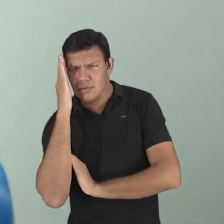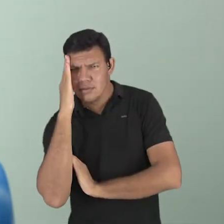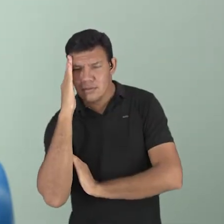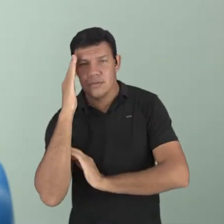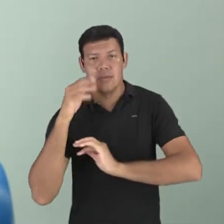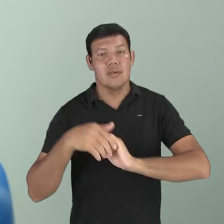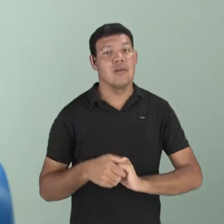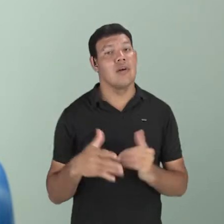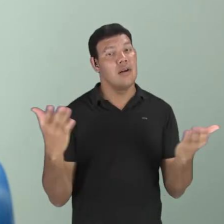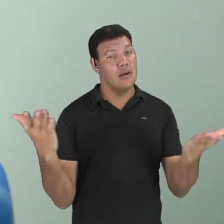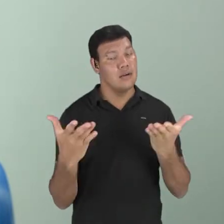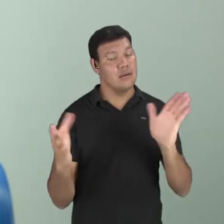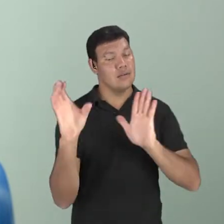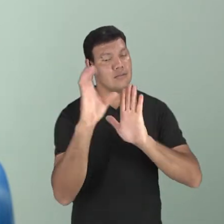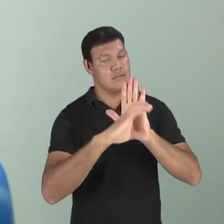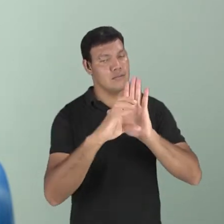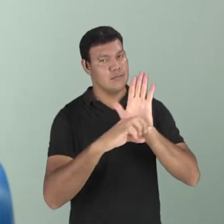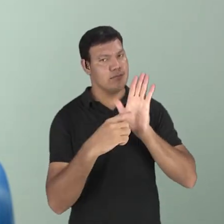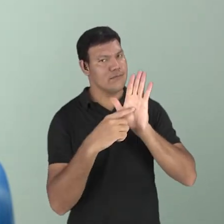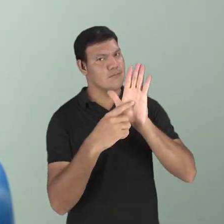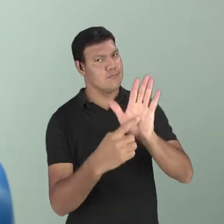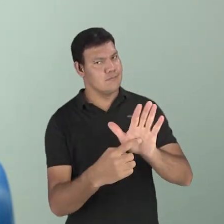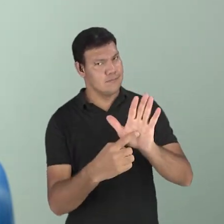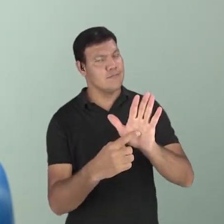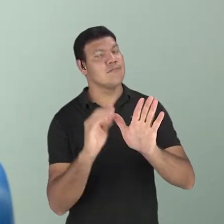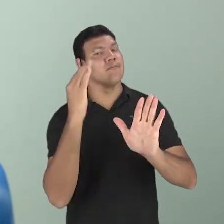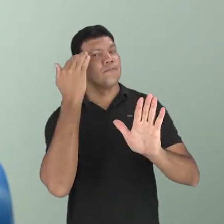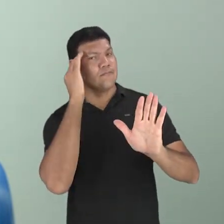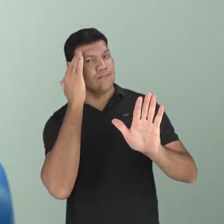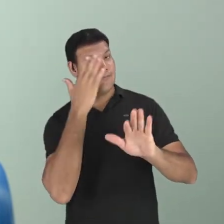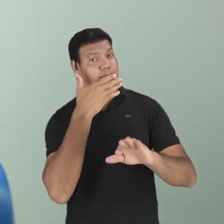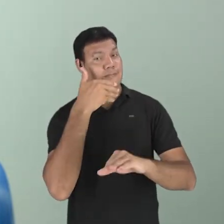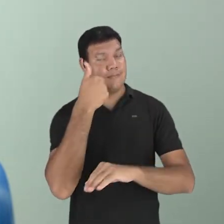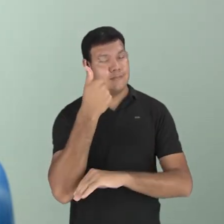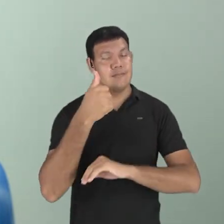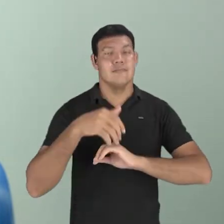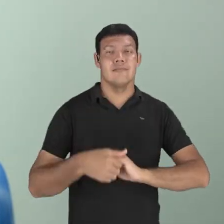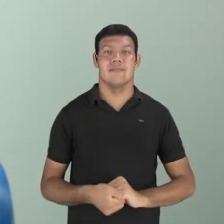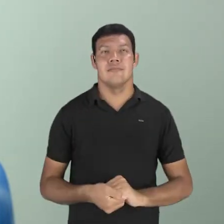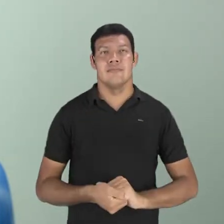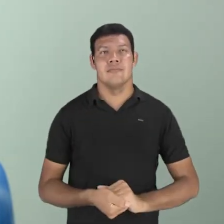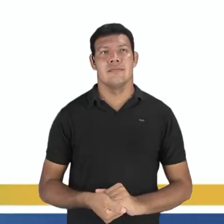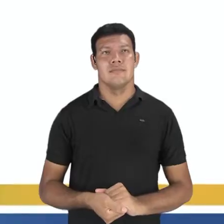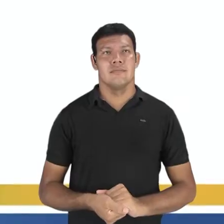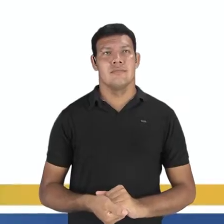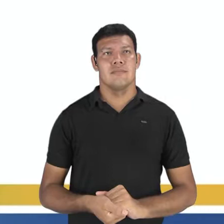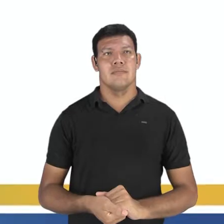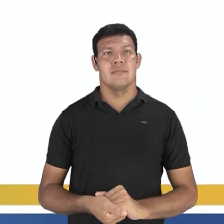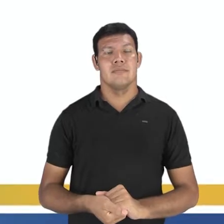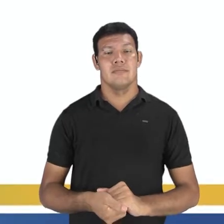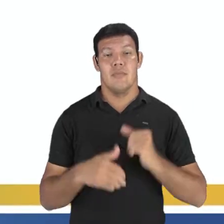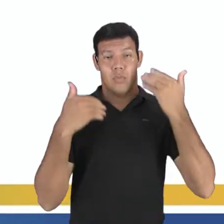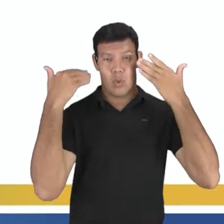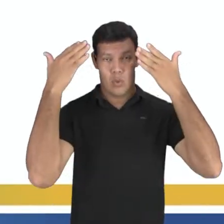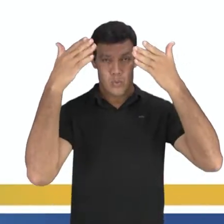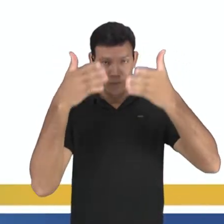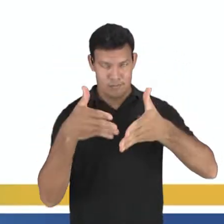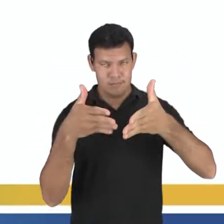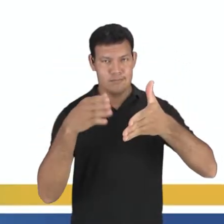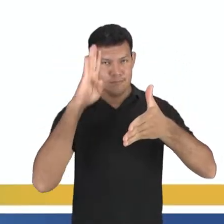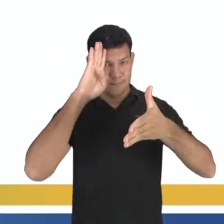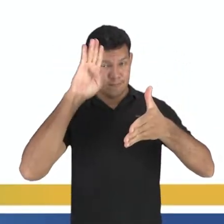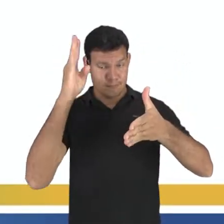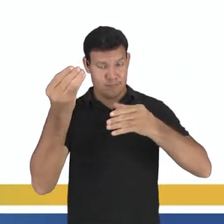isso? Vamos ver agora o conceito para entendermos melhor sobre o assunto? Observe. Ideia central